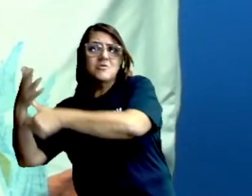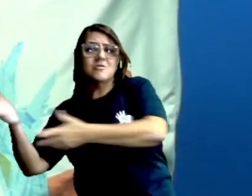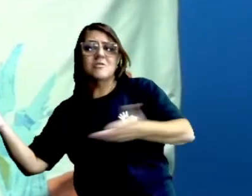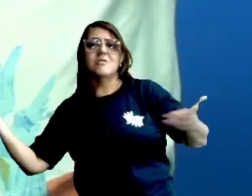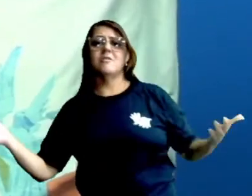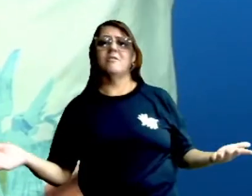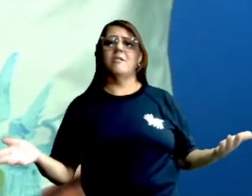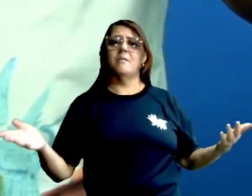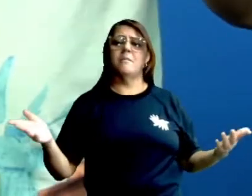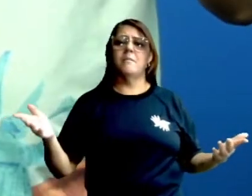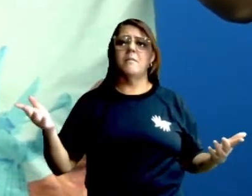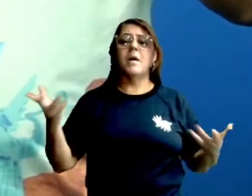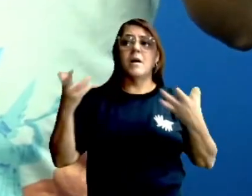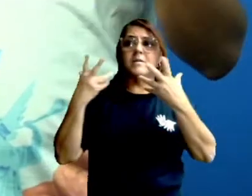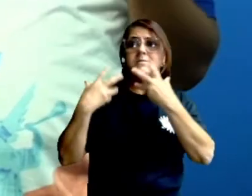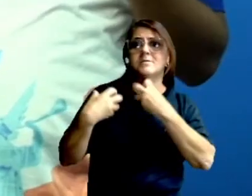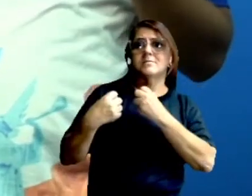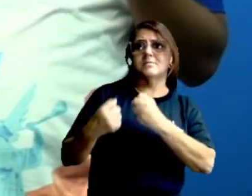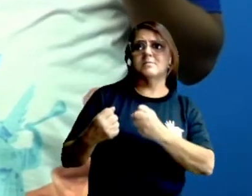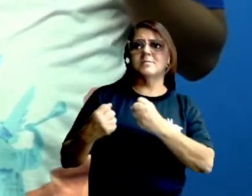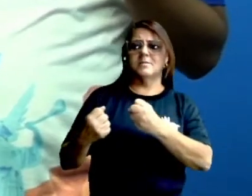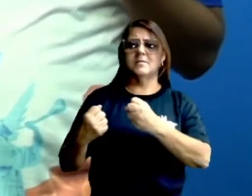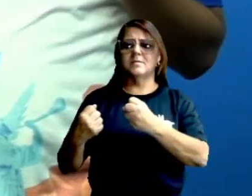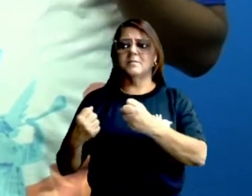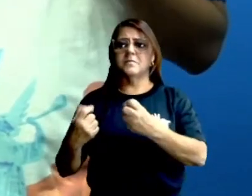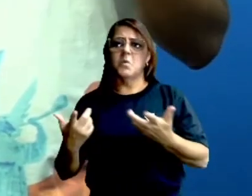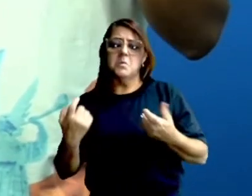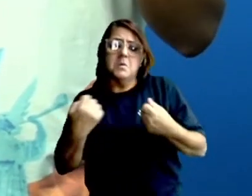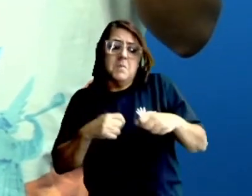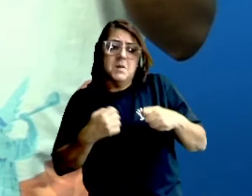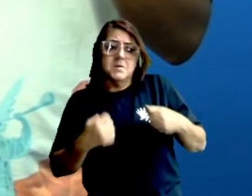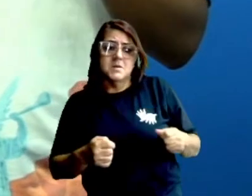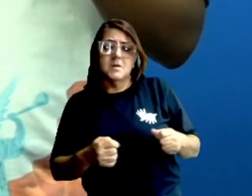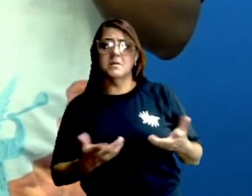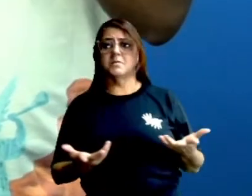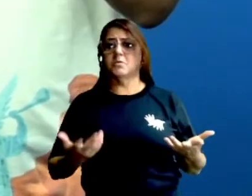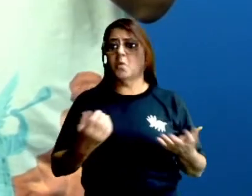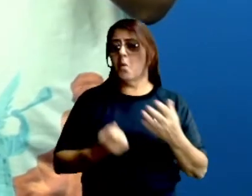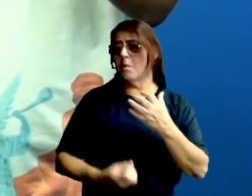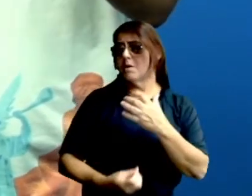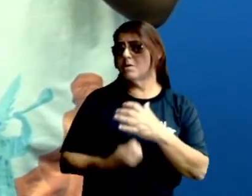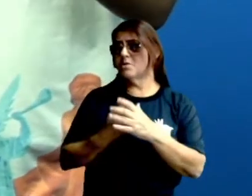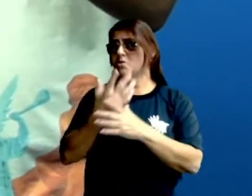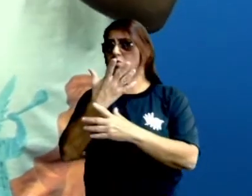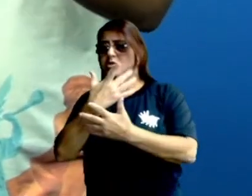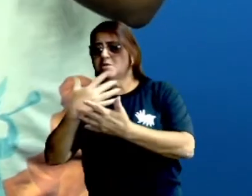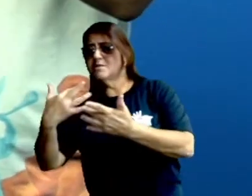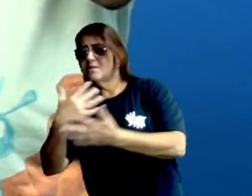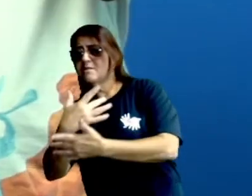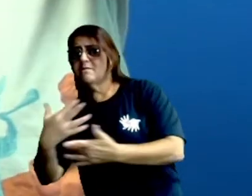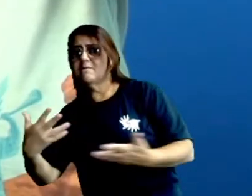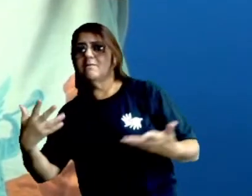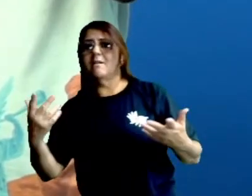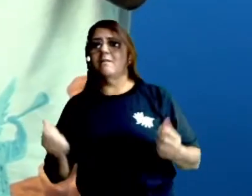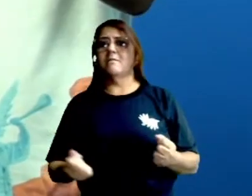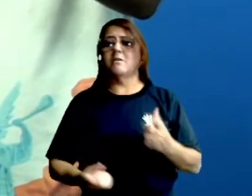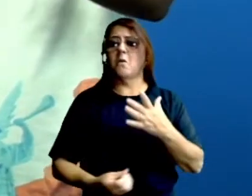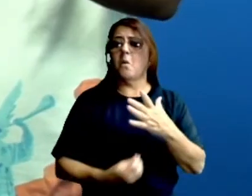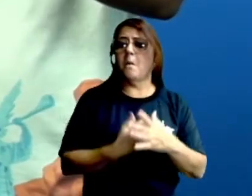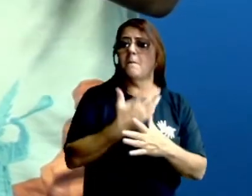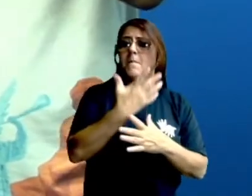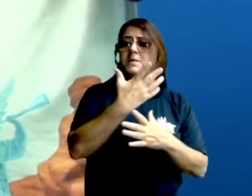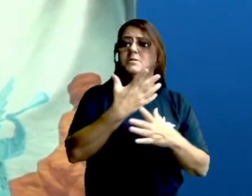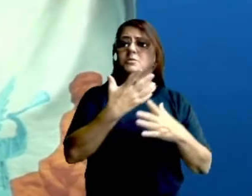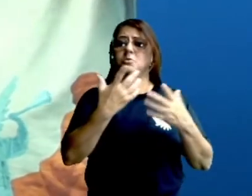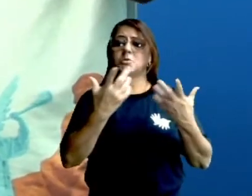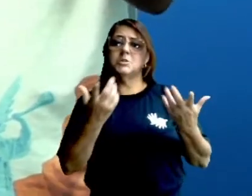desenvolver tecnologias para poder atender às suas necessidades. Começam a surgir cidades, começam a surgir